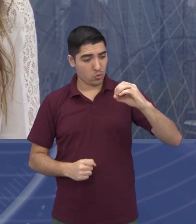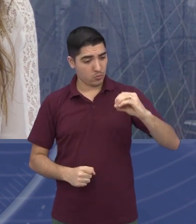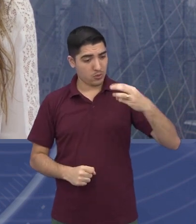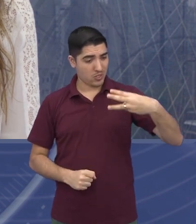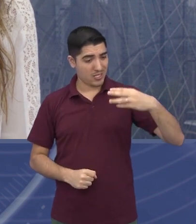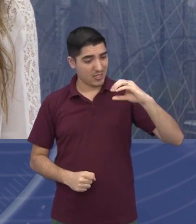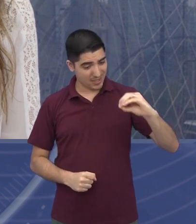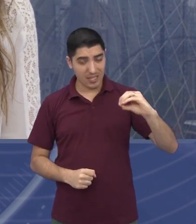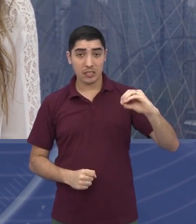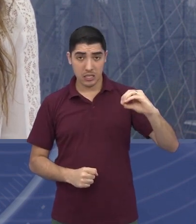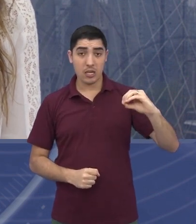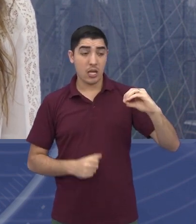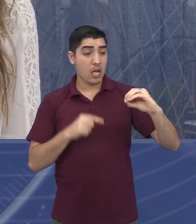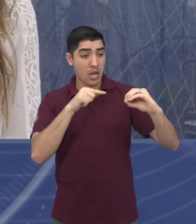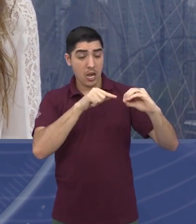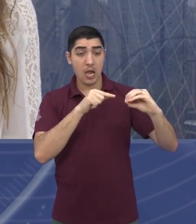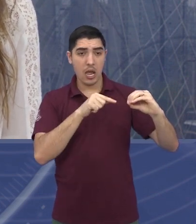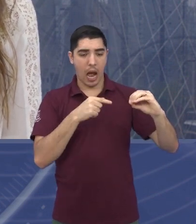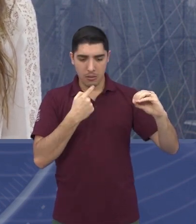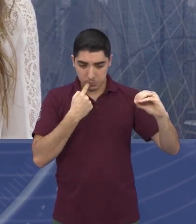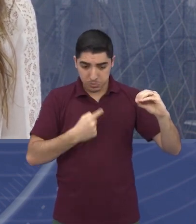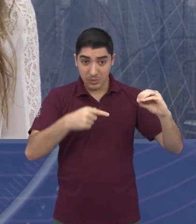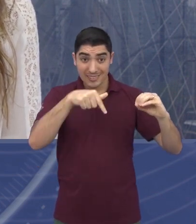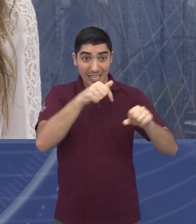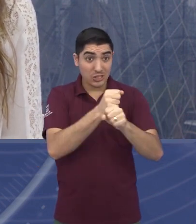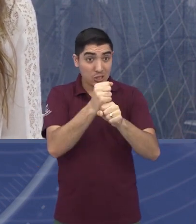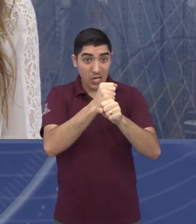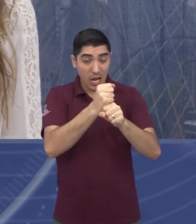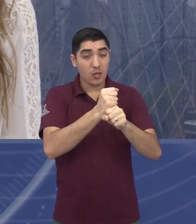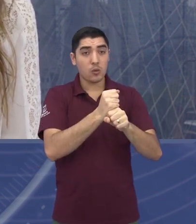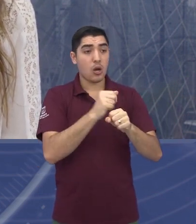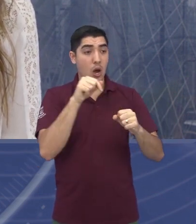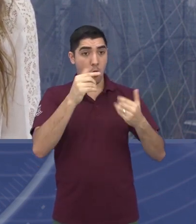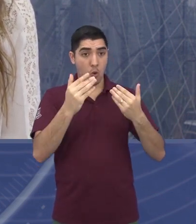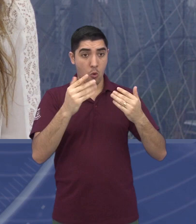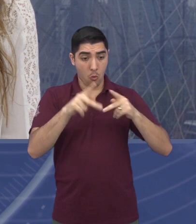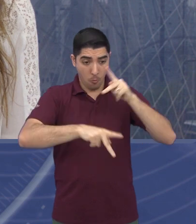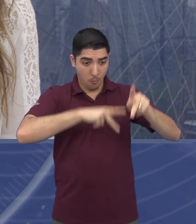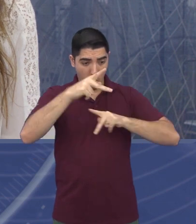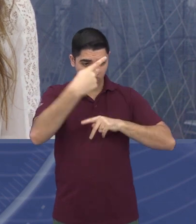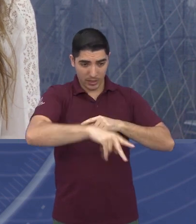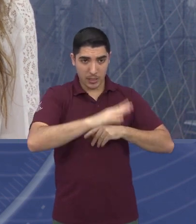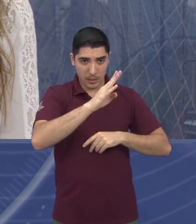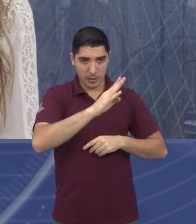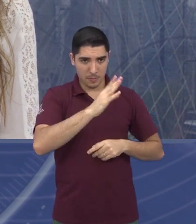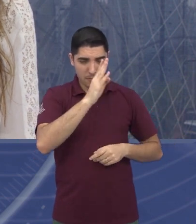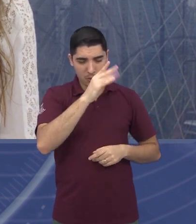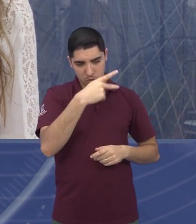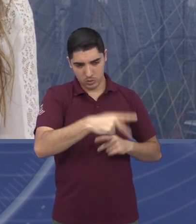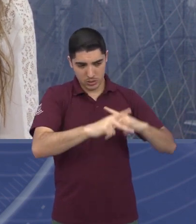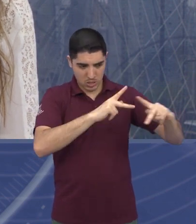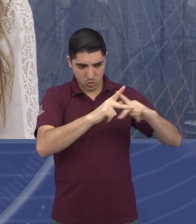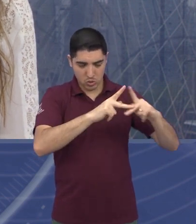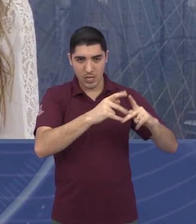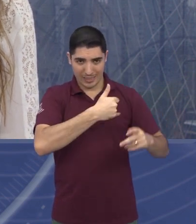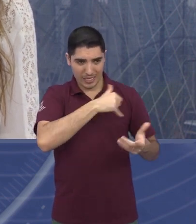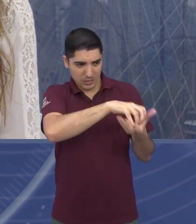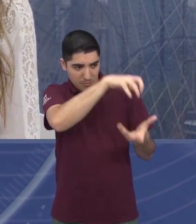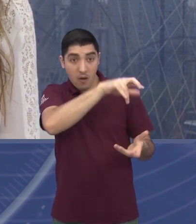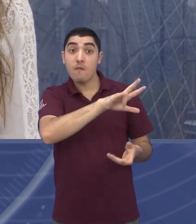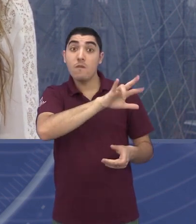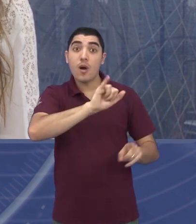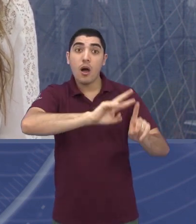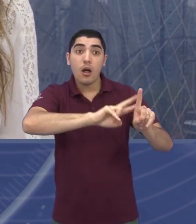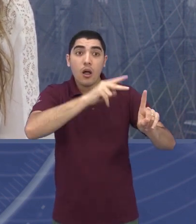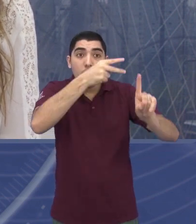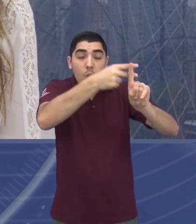de 7 anos, a população idosa de São José dos Campos vai dobrar. E isso, se a gente pensa, é muito impactante, né?